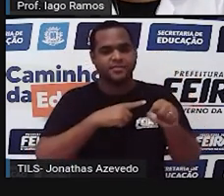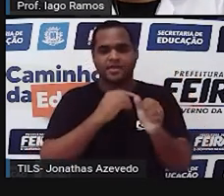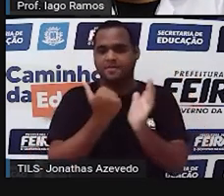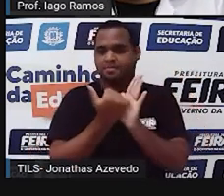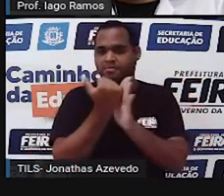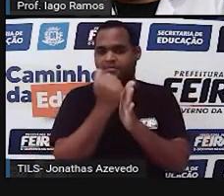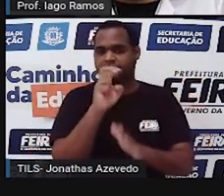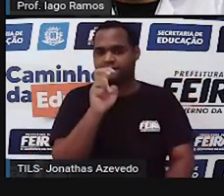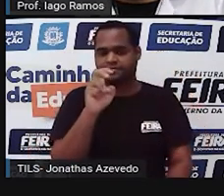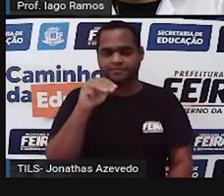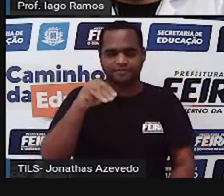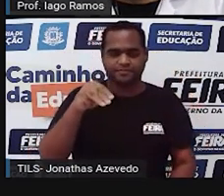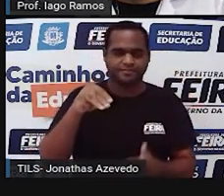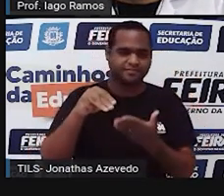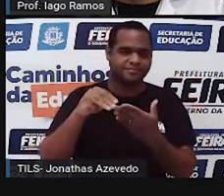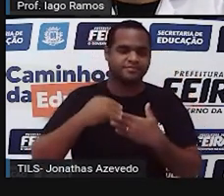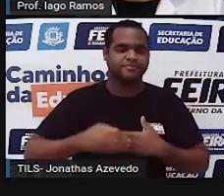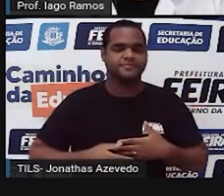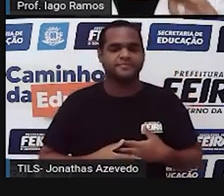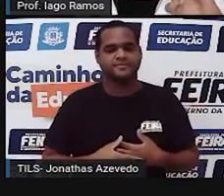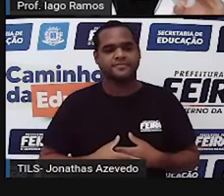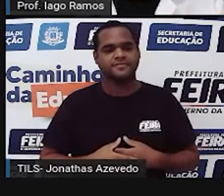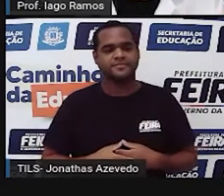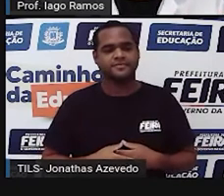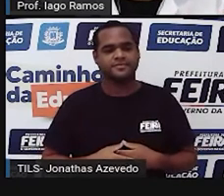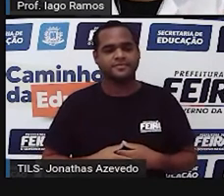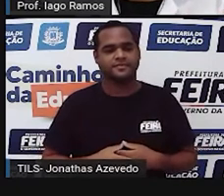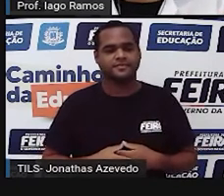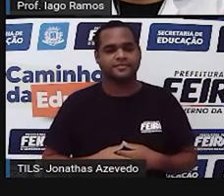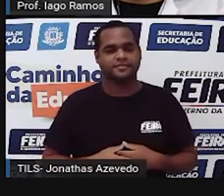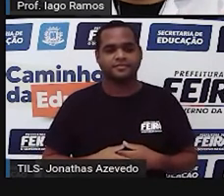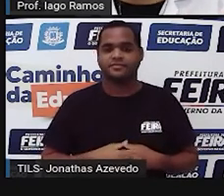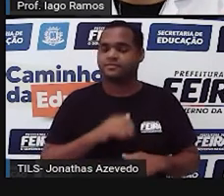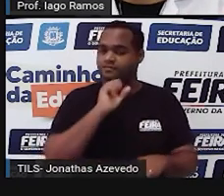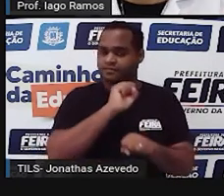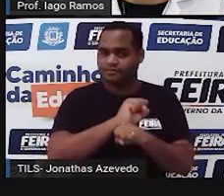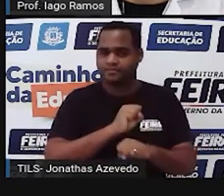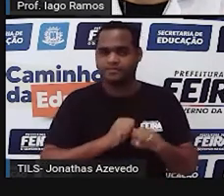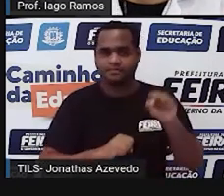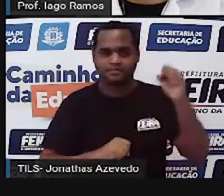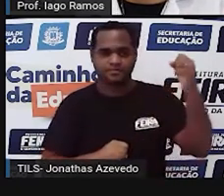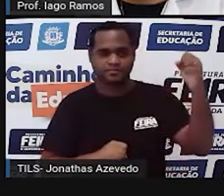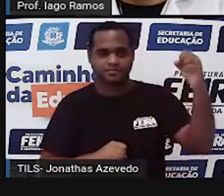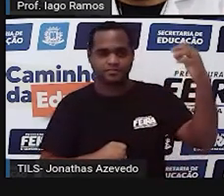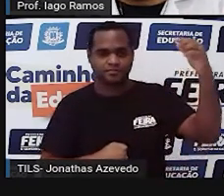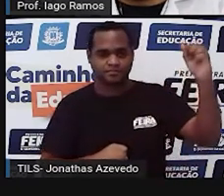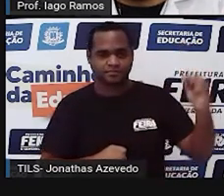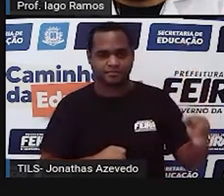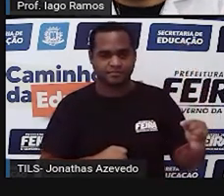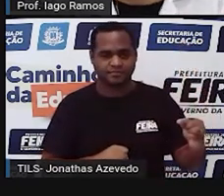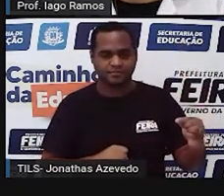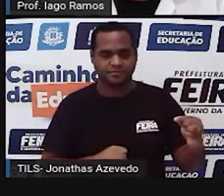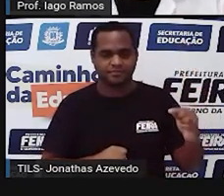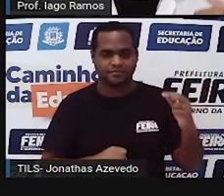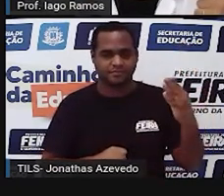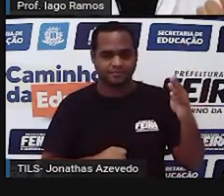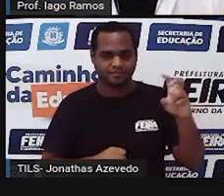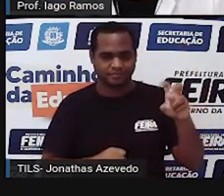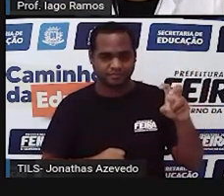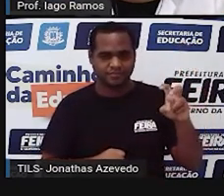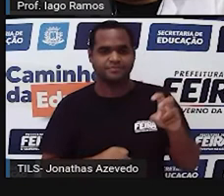mais 55 metros que você correu da onde você parou você vai agora descer correndo né